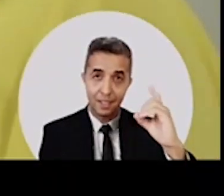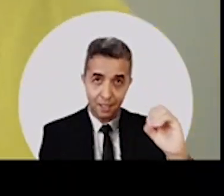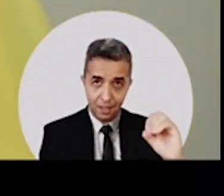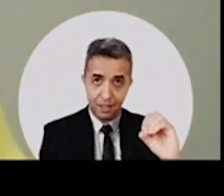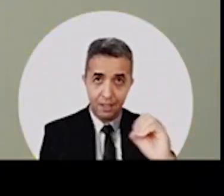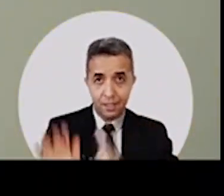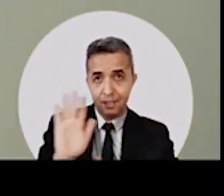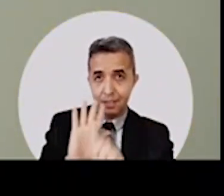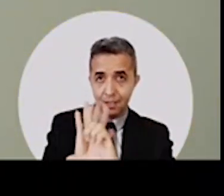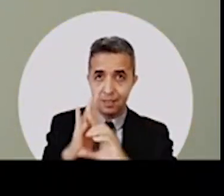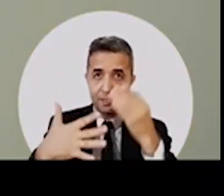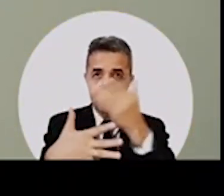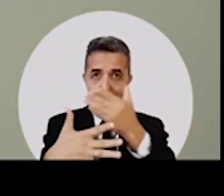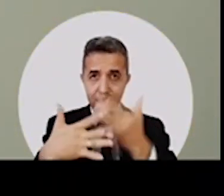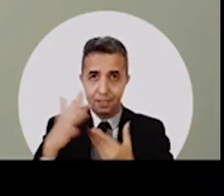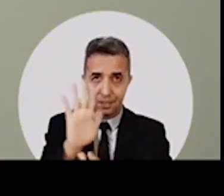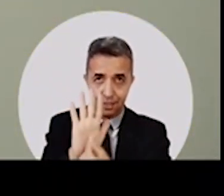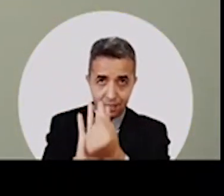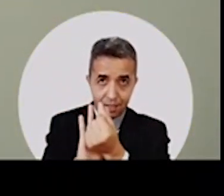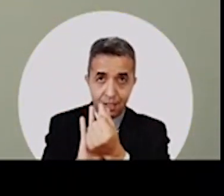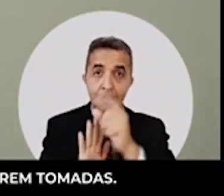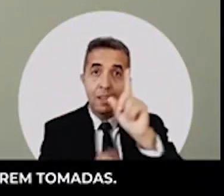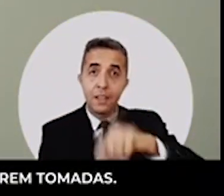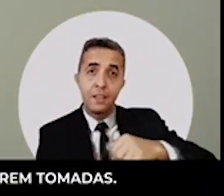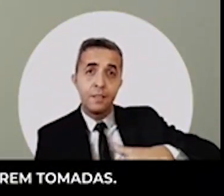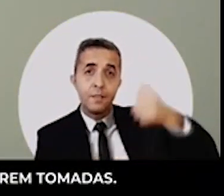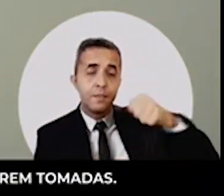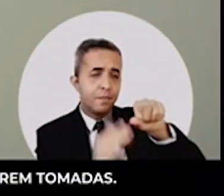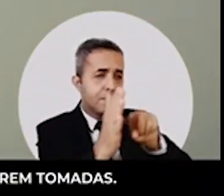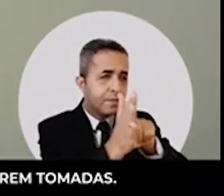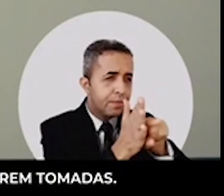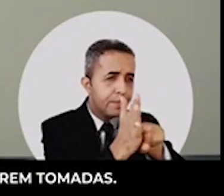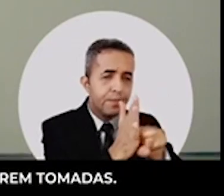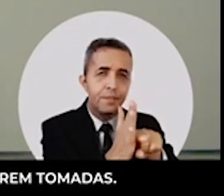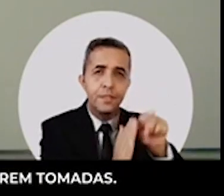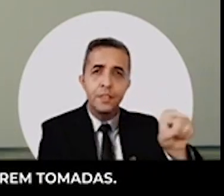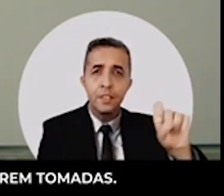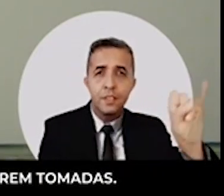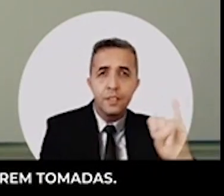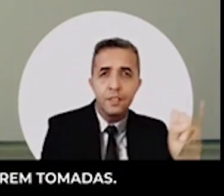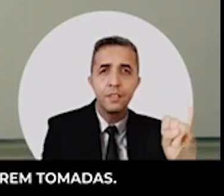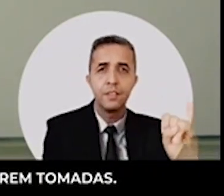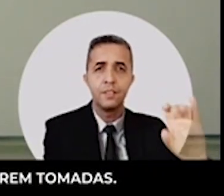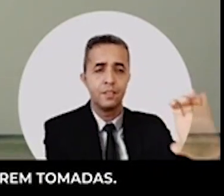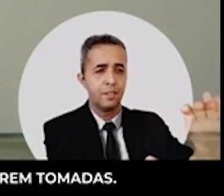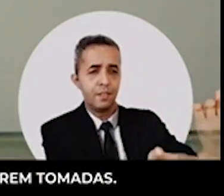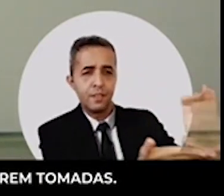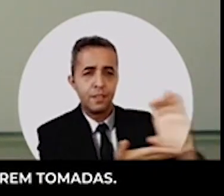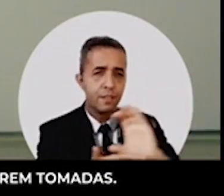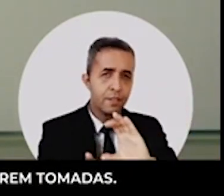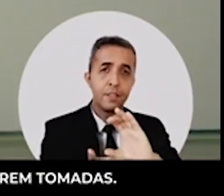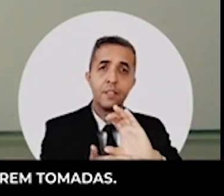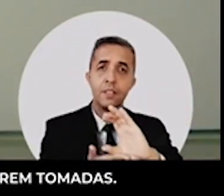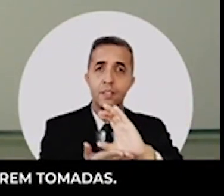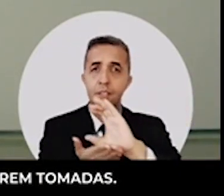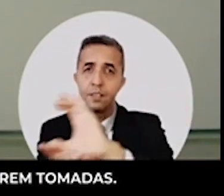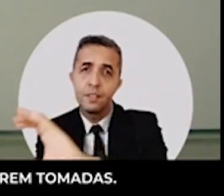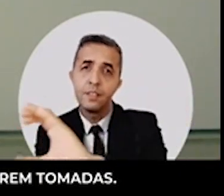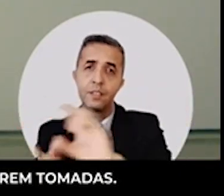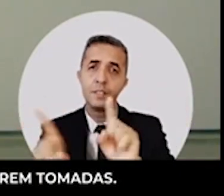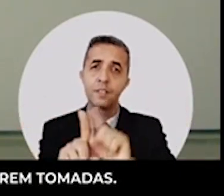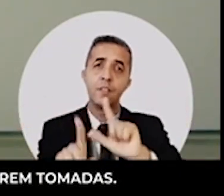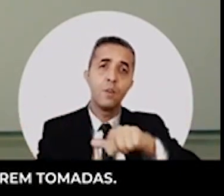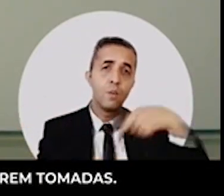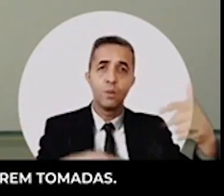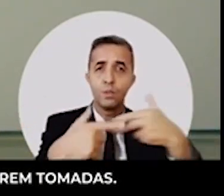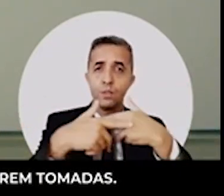Você sabe o que é a Lei de Diretrizes Orçamentárias? É a primeira previsão de despesas e receitas obrigatórias, incluindo